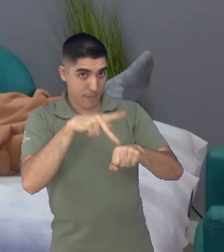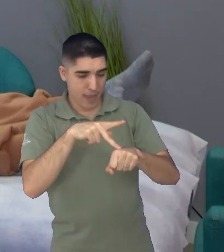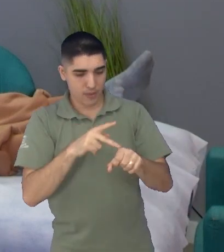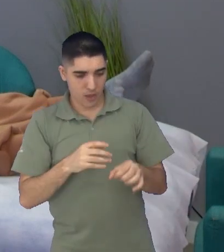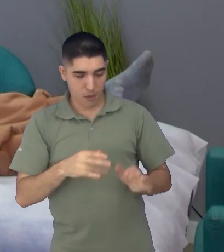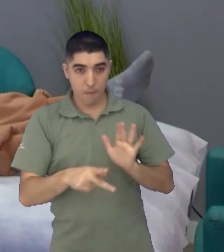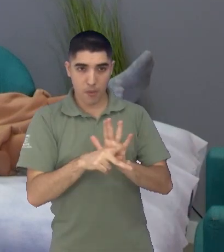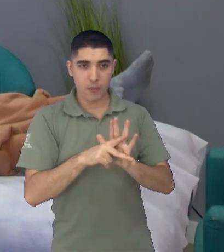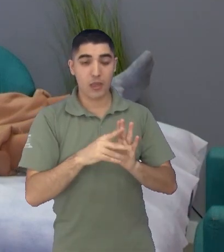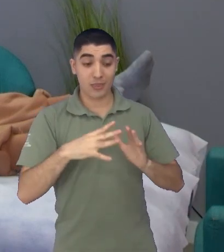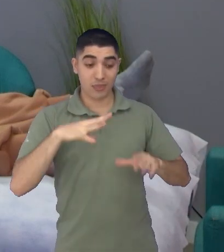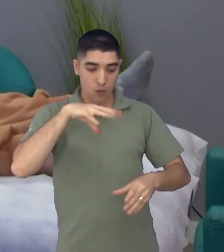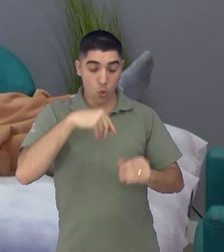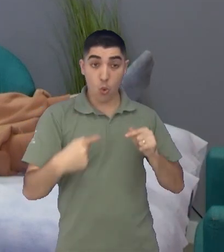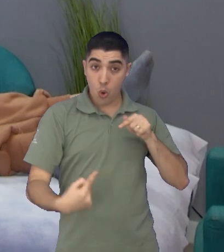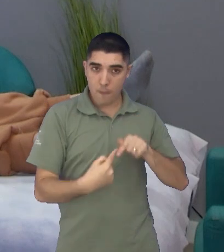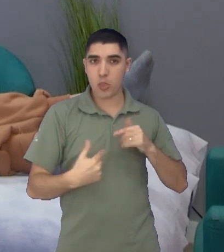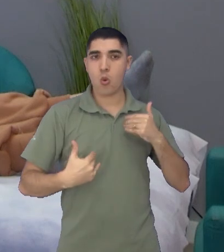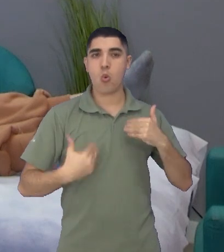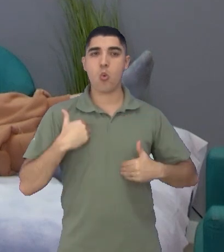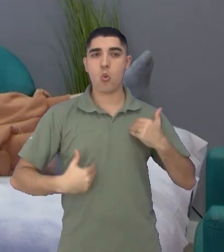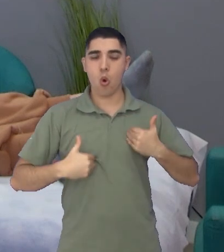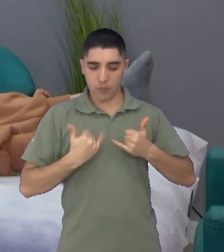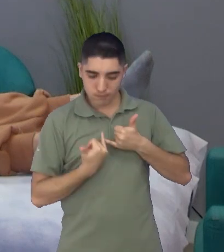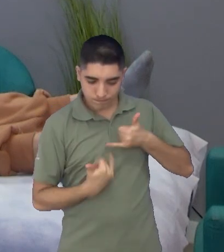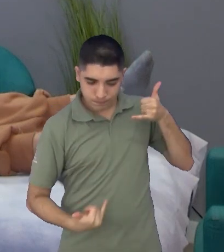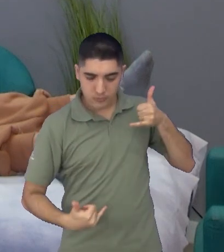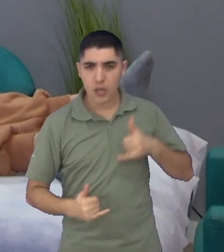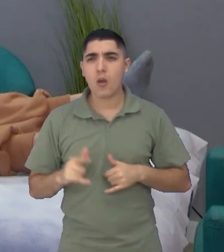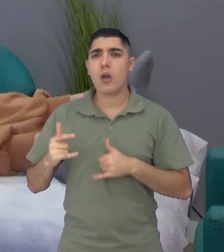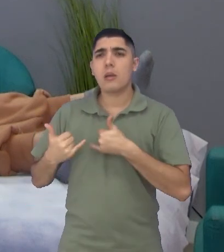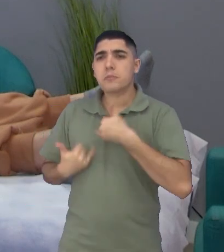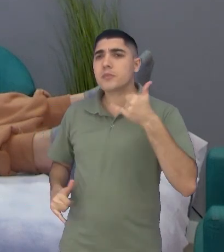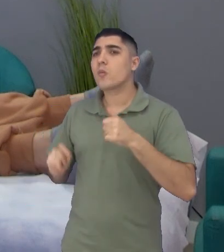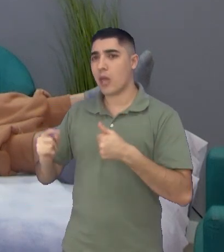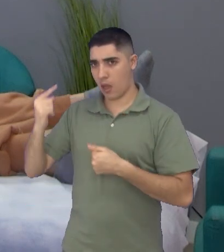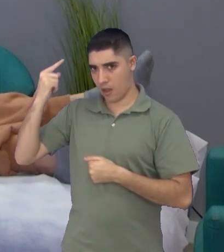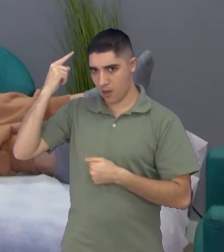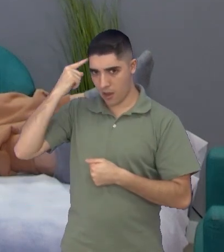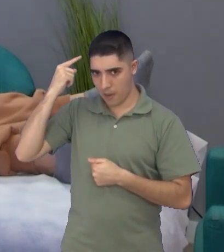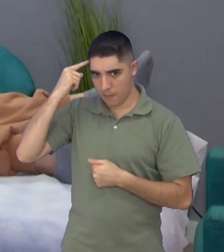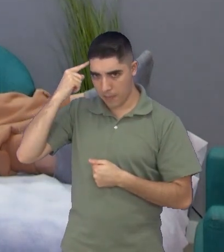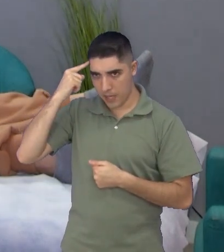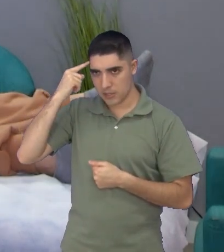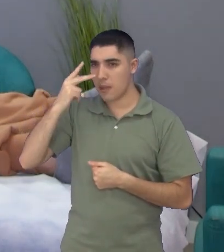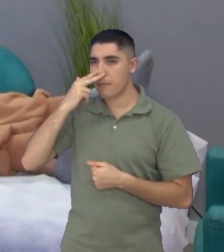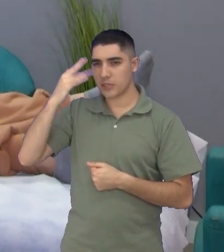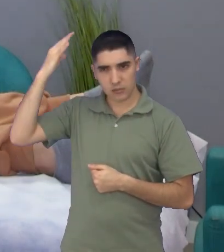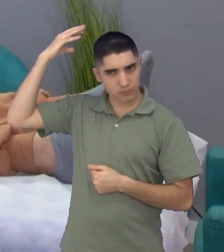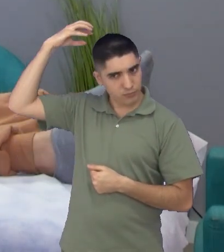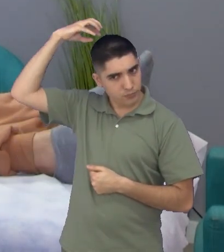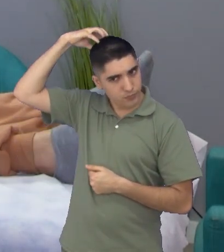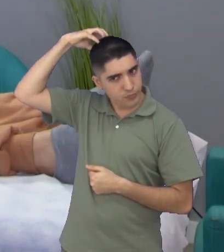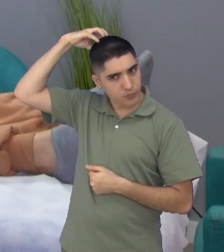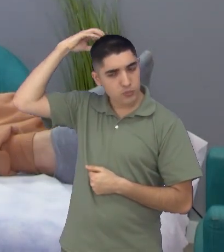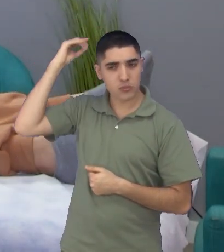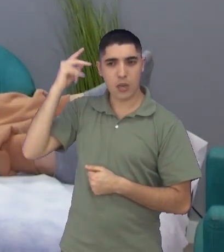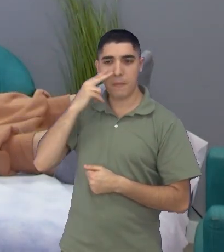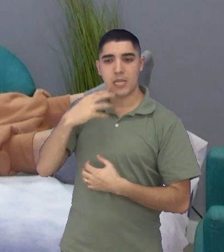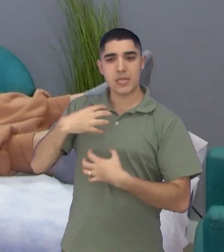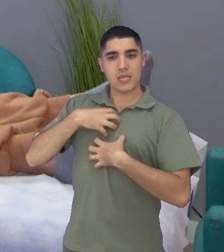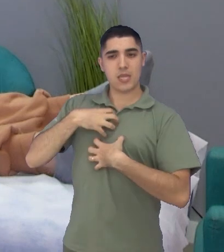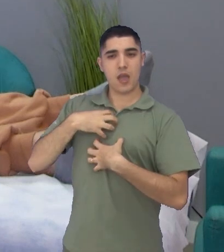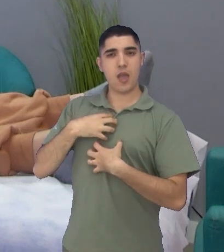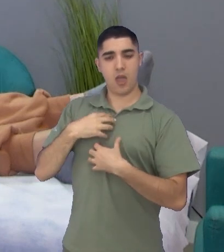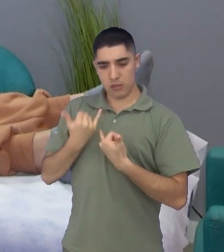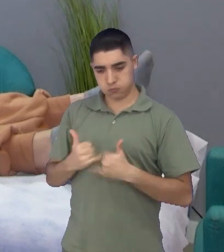centros energéticos dela. Pode centro colocar. Energético, a cabeça, isso. Que são como se fossem portais para receber. Sim,